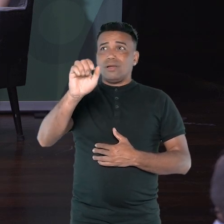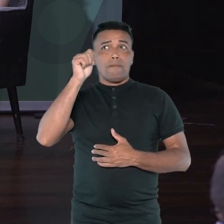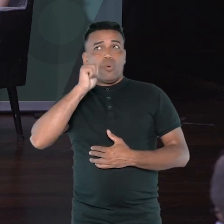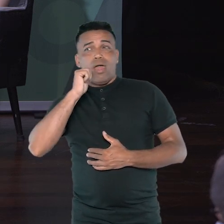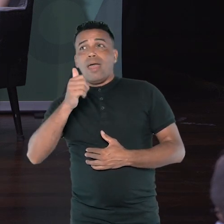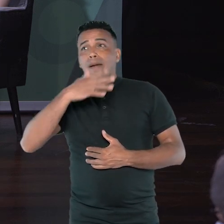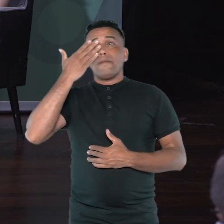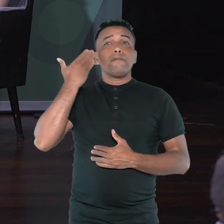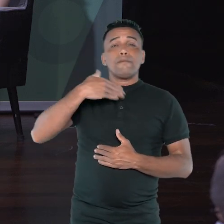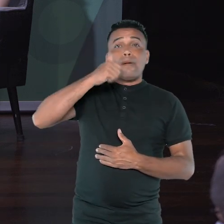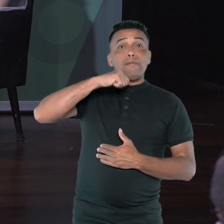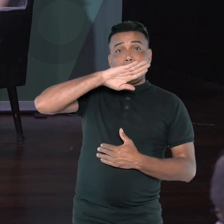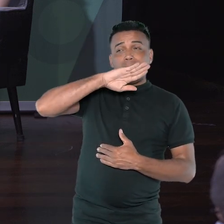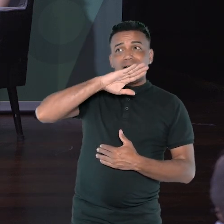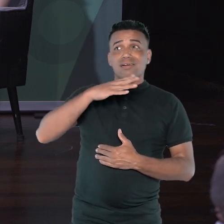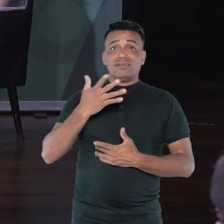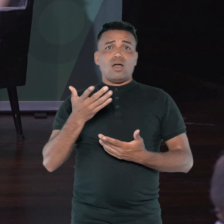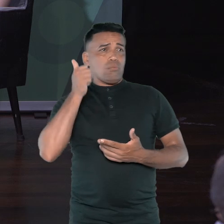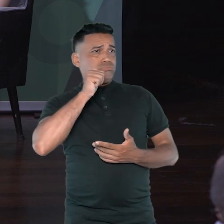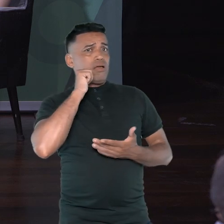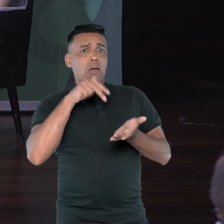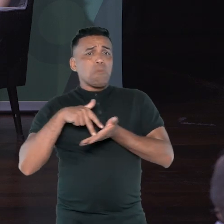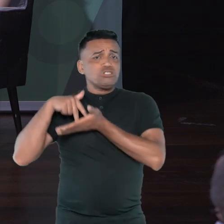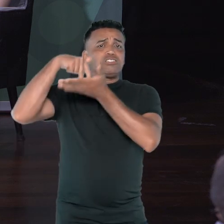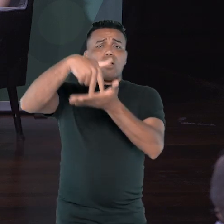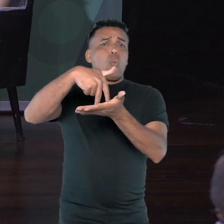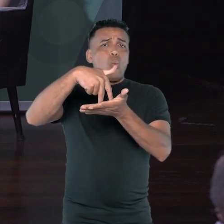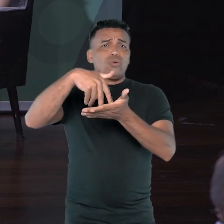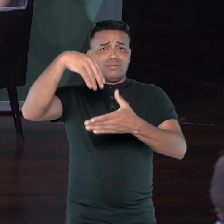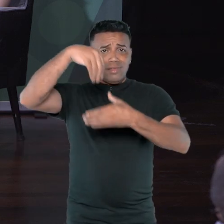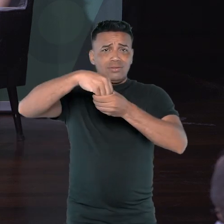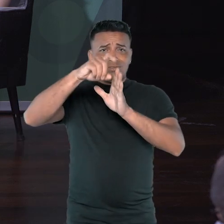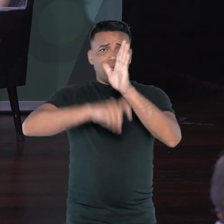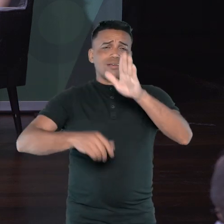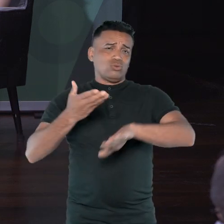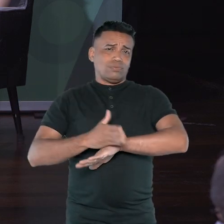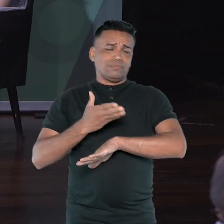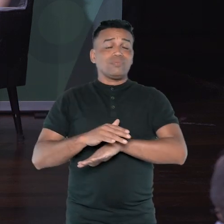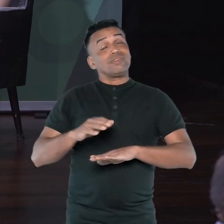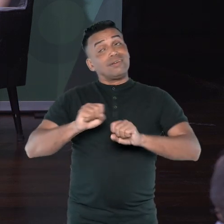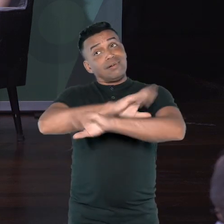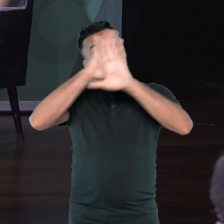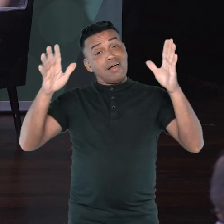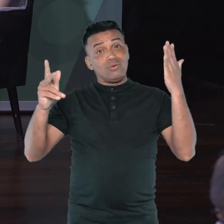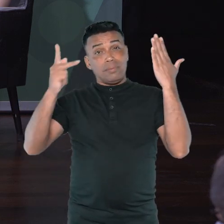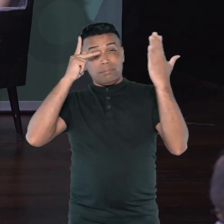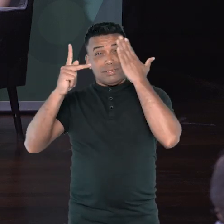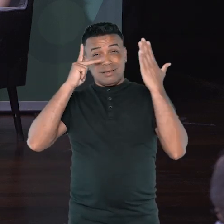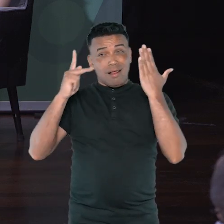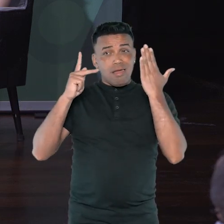feminismo faça o mesmo, e nem é essa a posição assumida neste ensaio. É claro que o psicanalista não se atém a